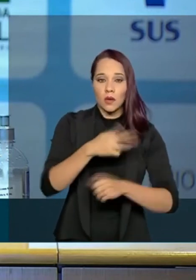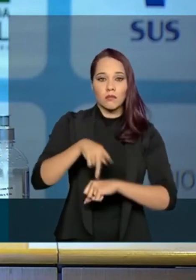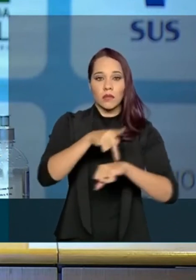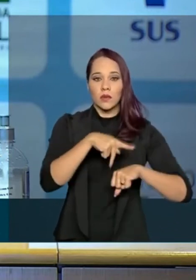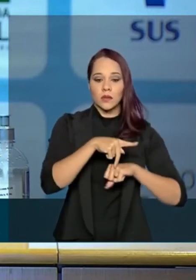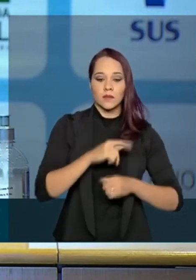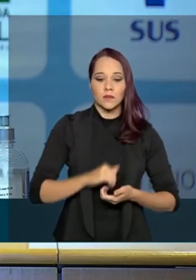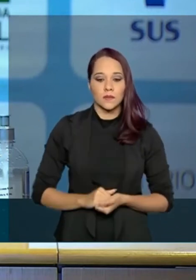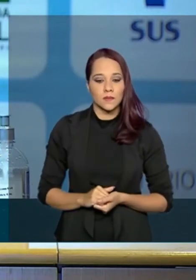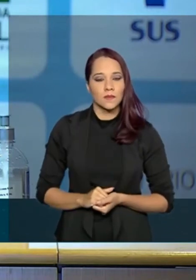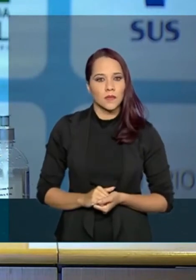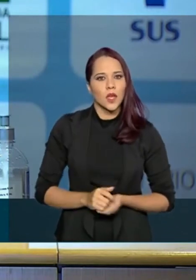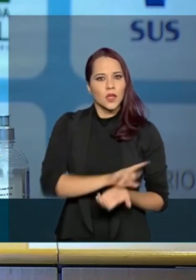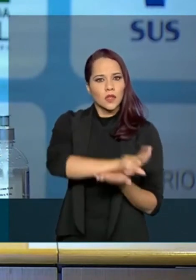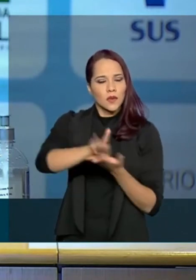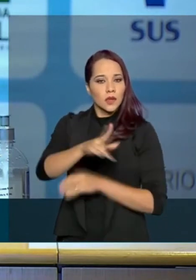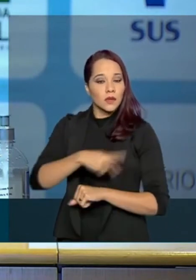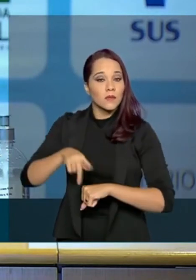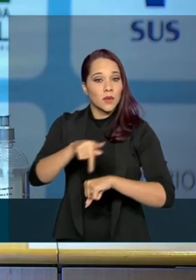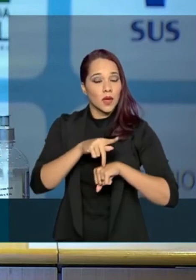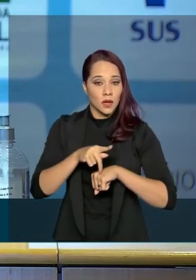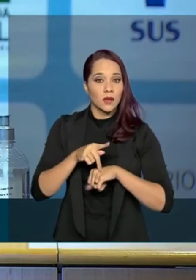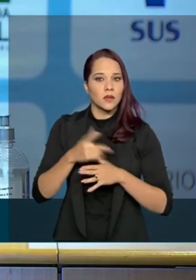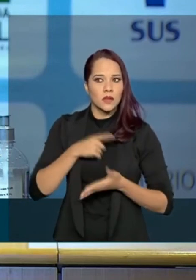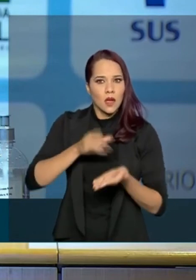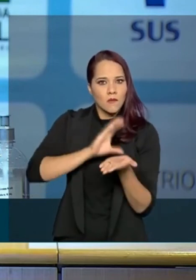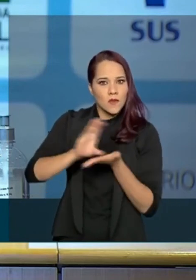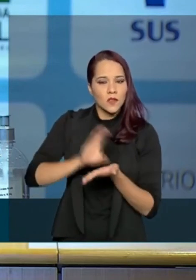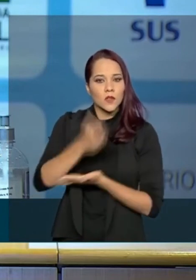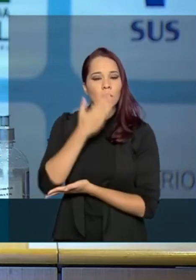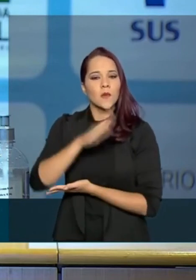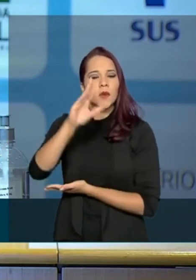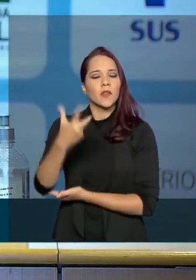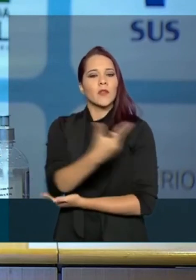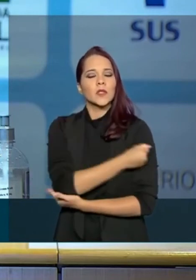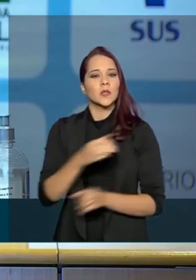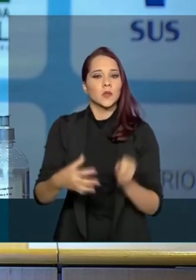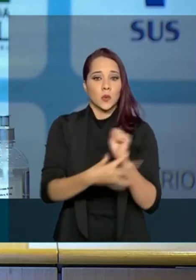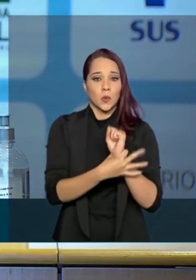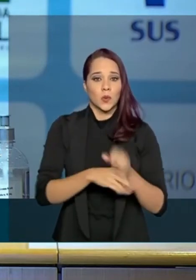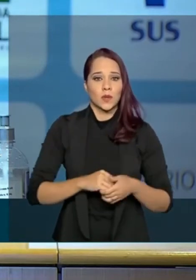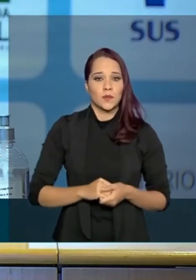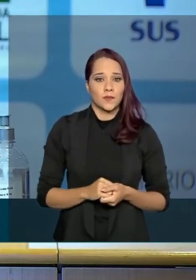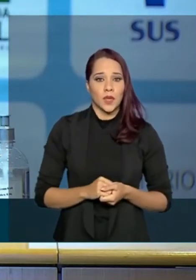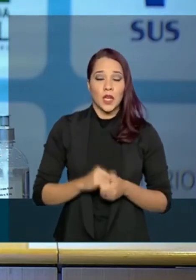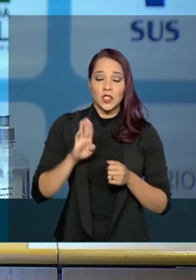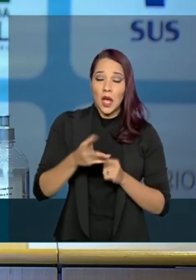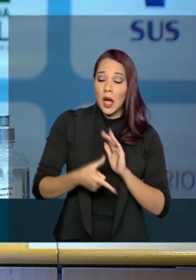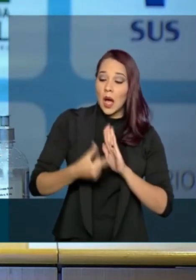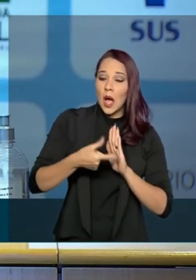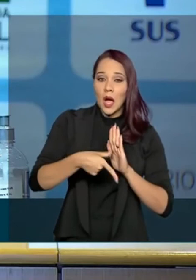país. Vários países estão investindo na promessa de uma vacina segura, de forma